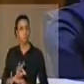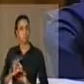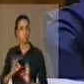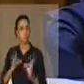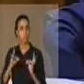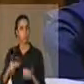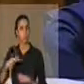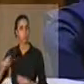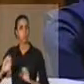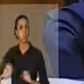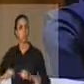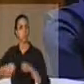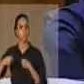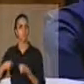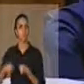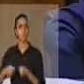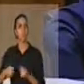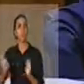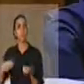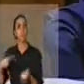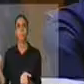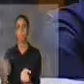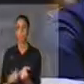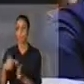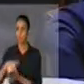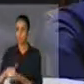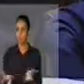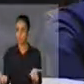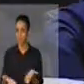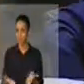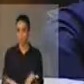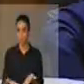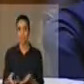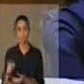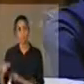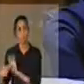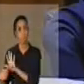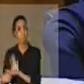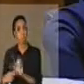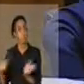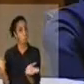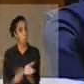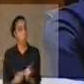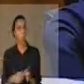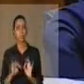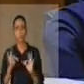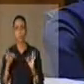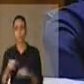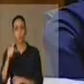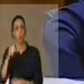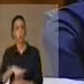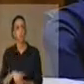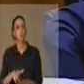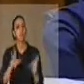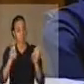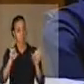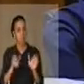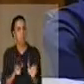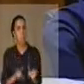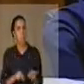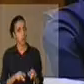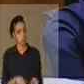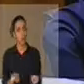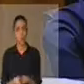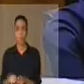para colocar na sua agenda esse evento, demonstrando o seu compromisso total com essa causa e com essa